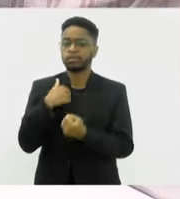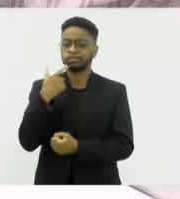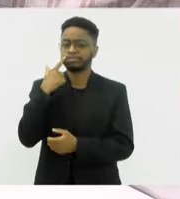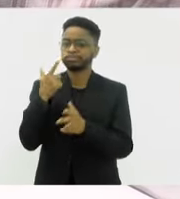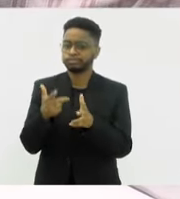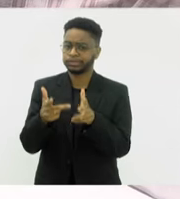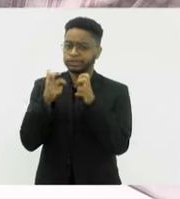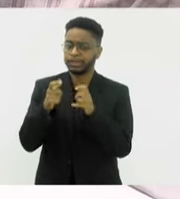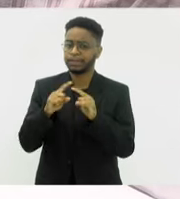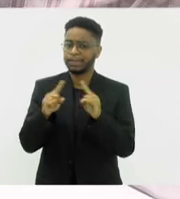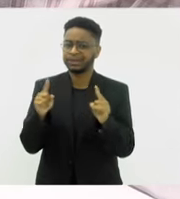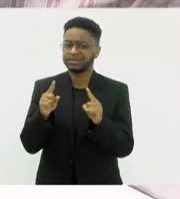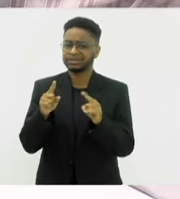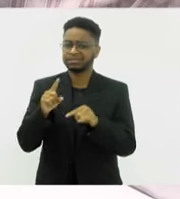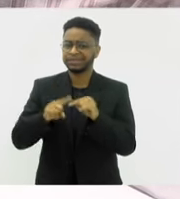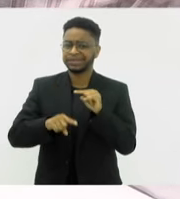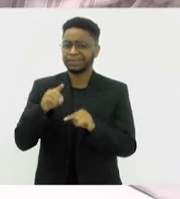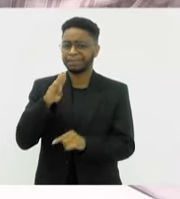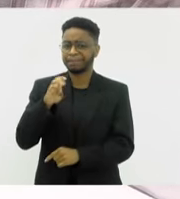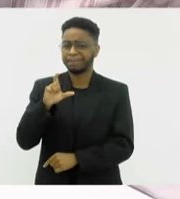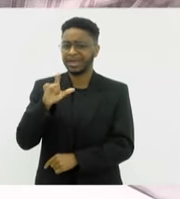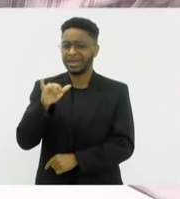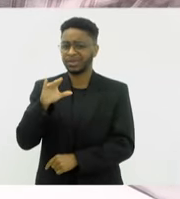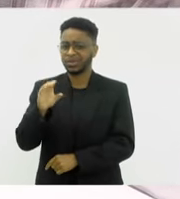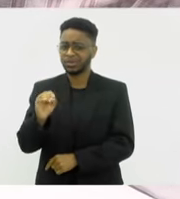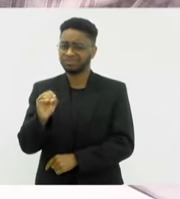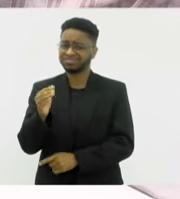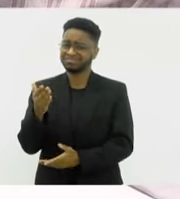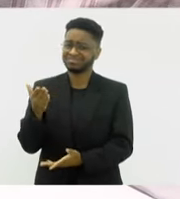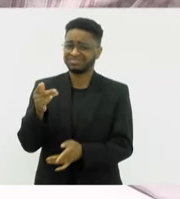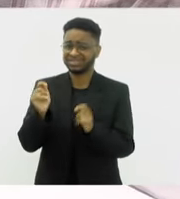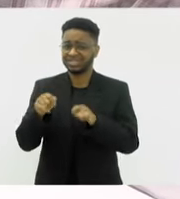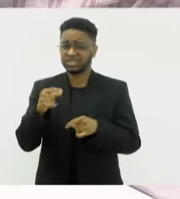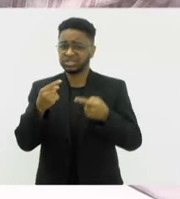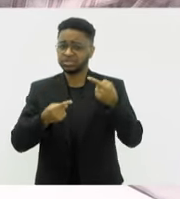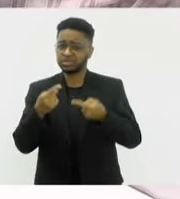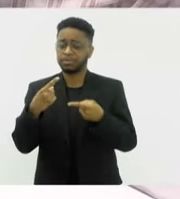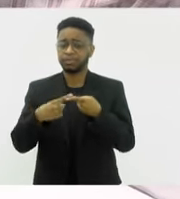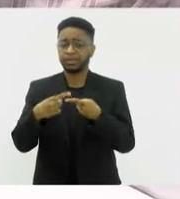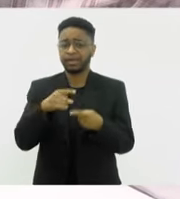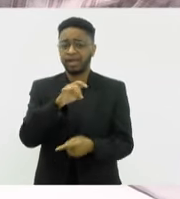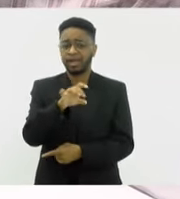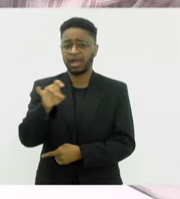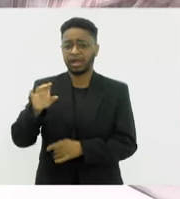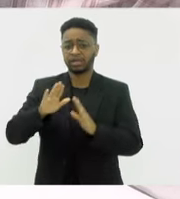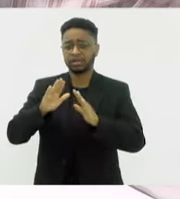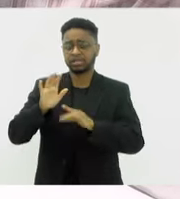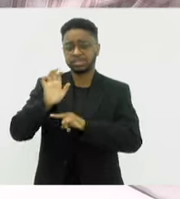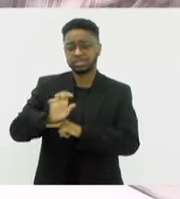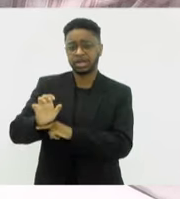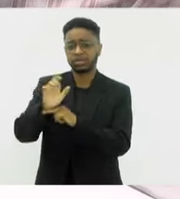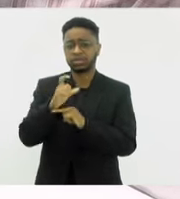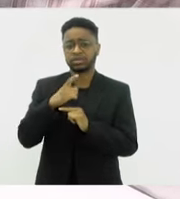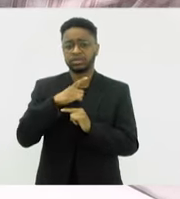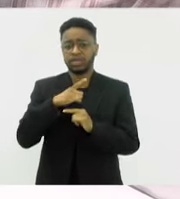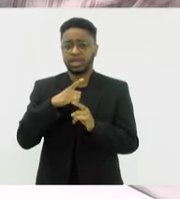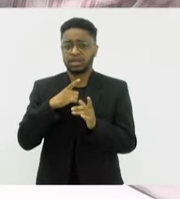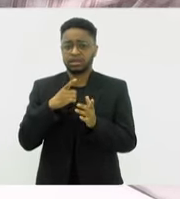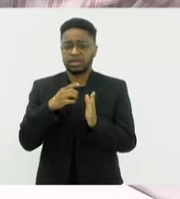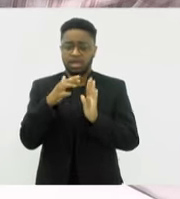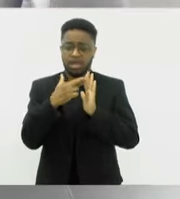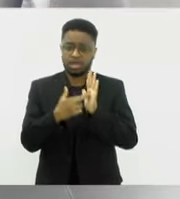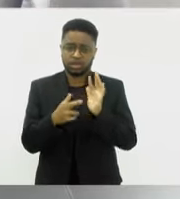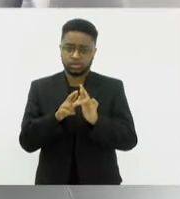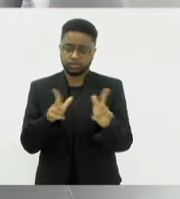material bélico, eu acho discutível cada Estado ter uma norma diferente sobre material bélico. Não, mas quando ele fala de material bélico,